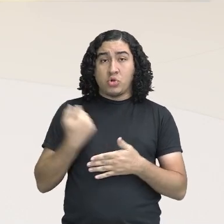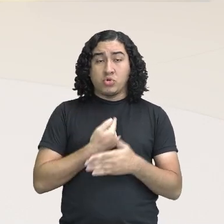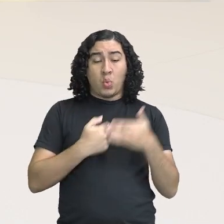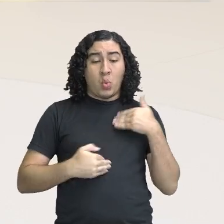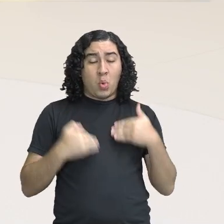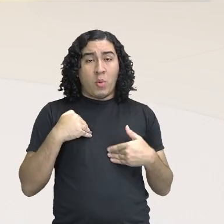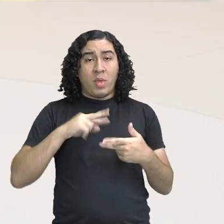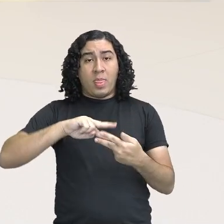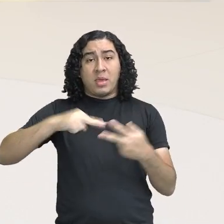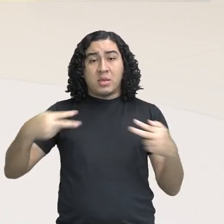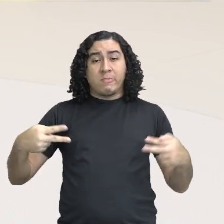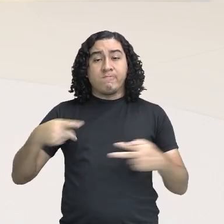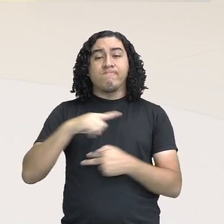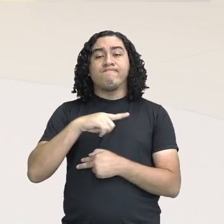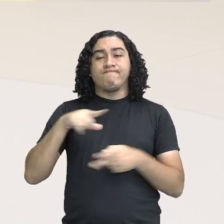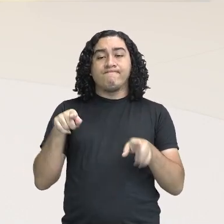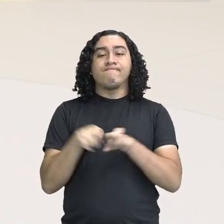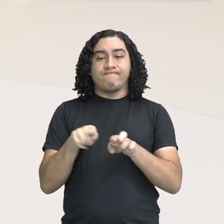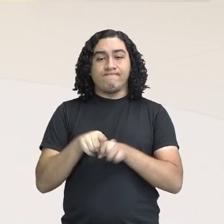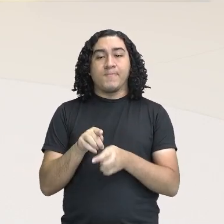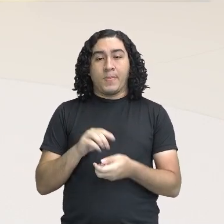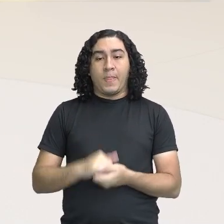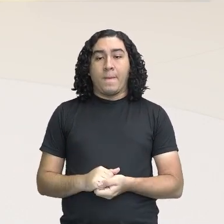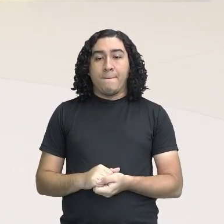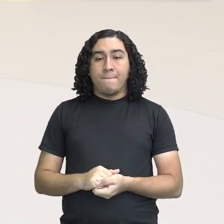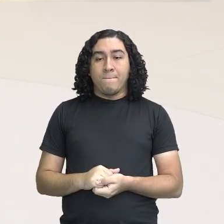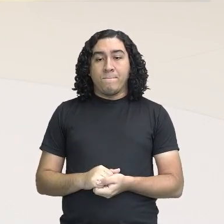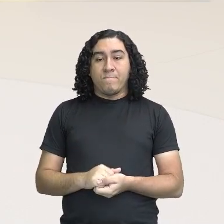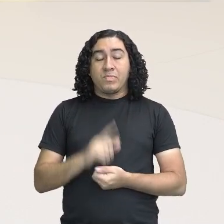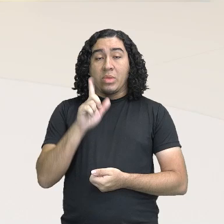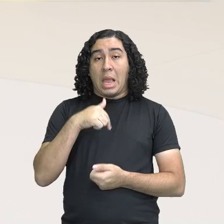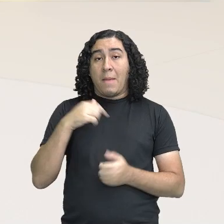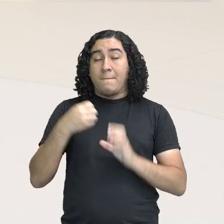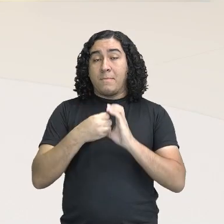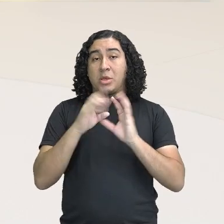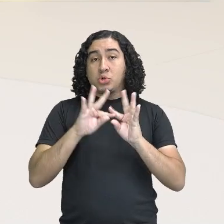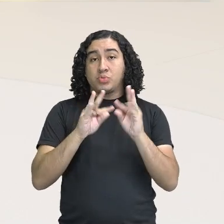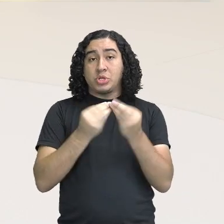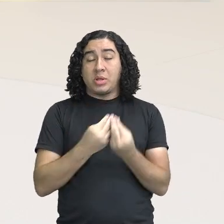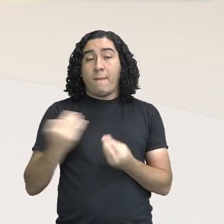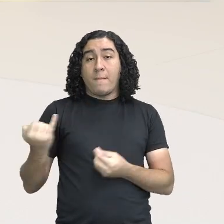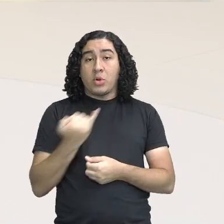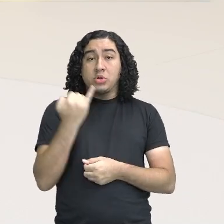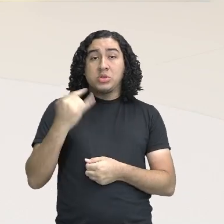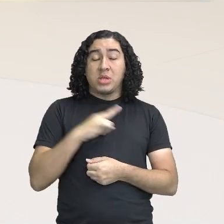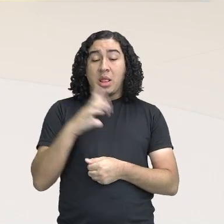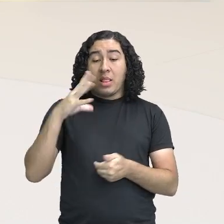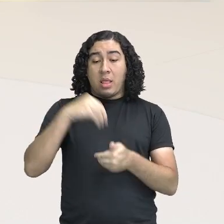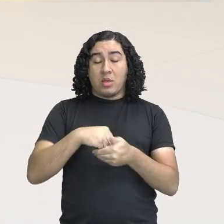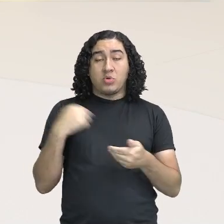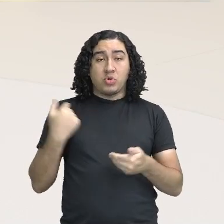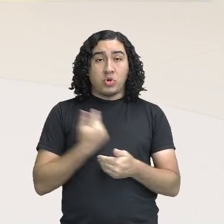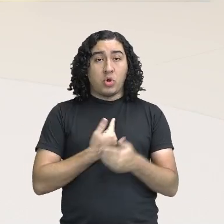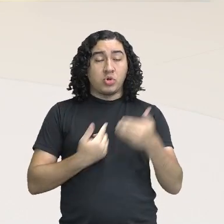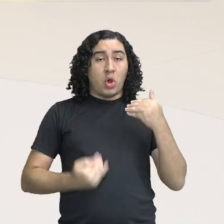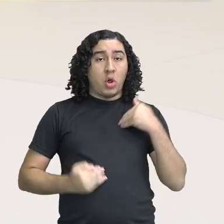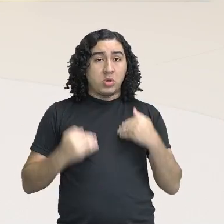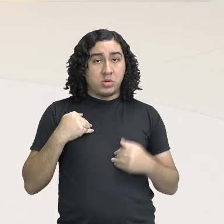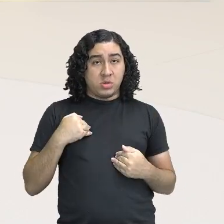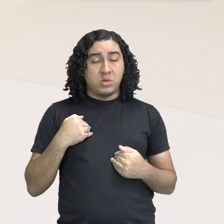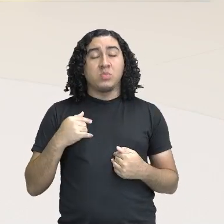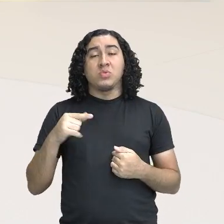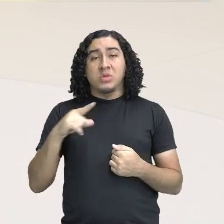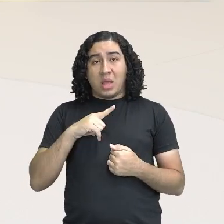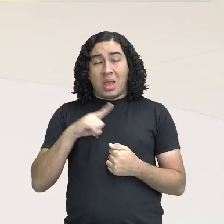nosso DNA, né? Exatamente, né? É um elemento muito importante, compõe aí o nosso organismo, né? Faz parte ali das